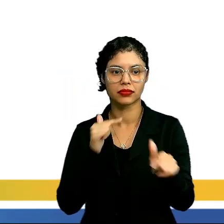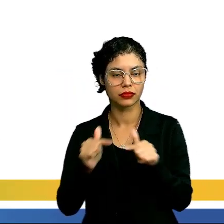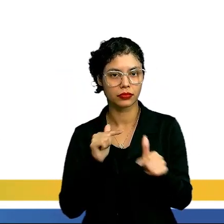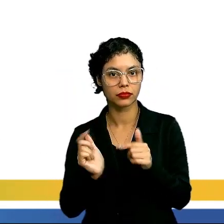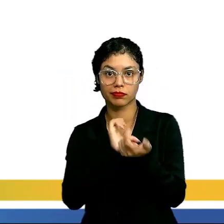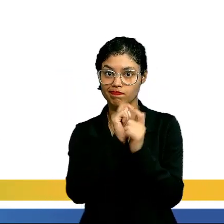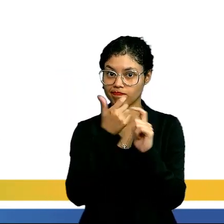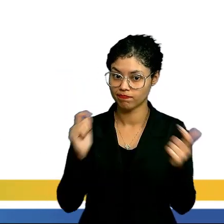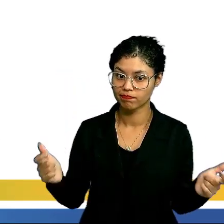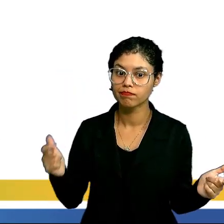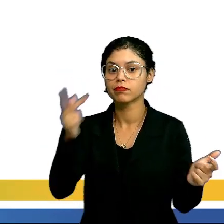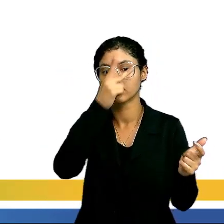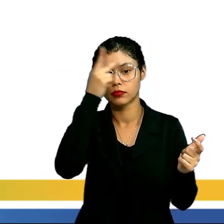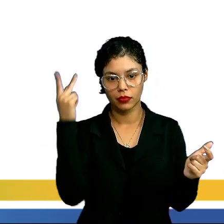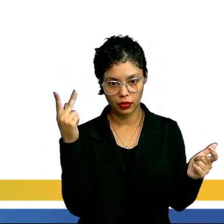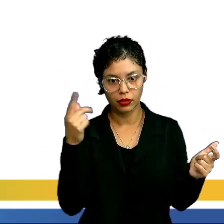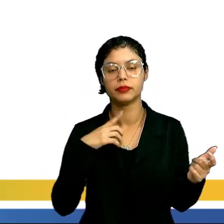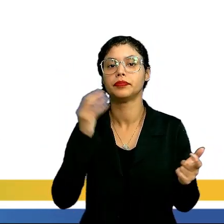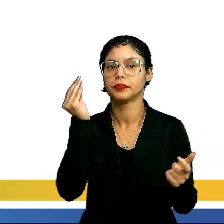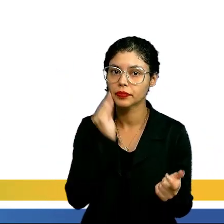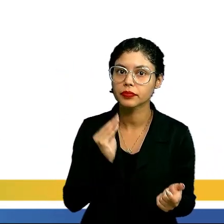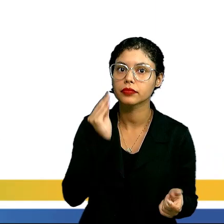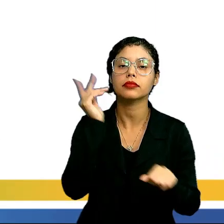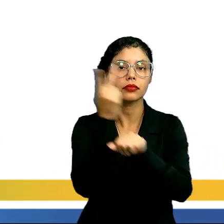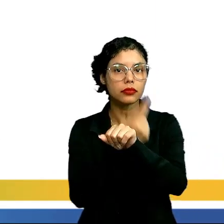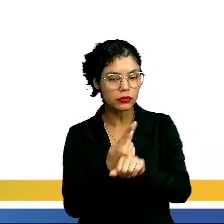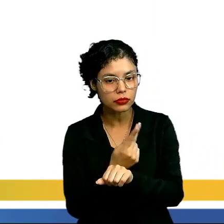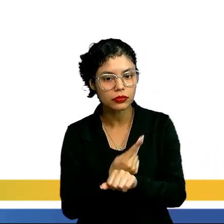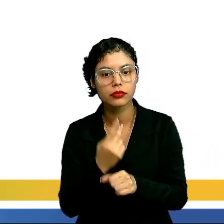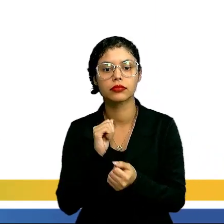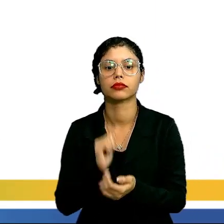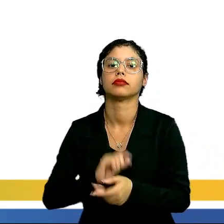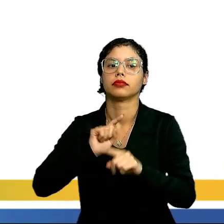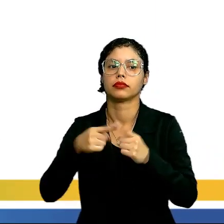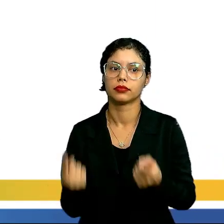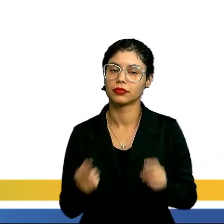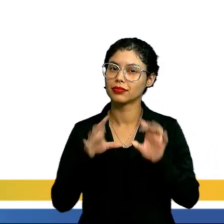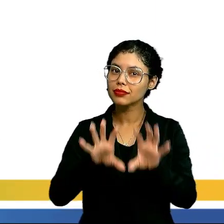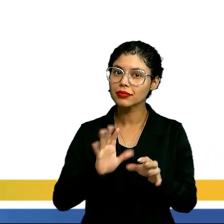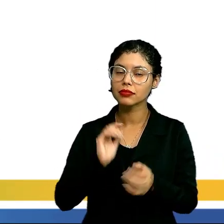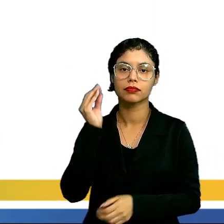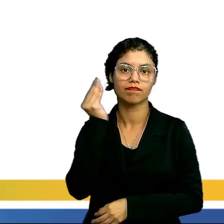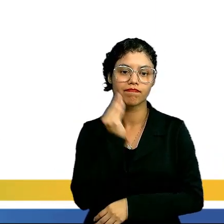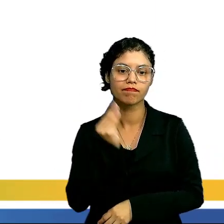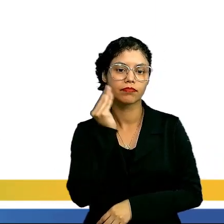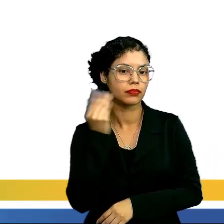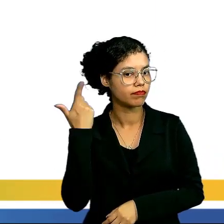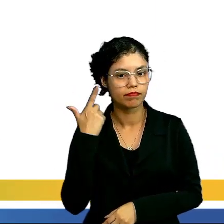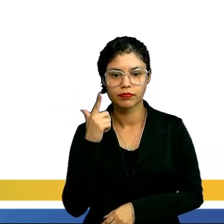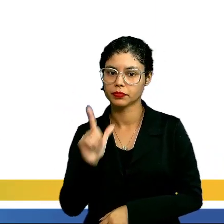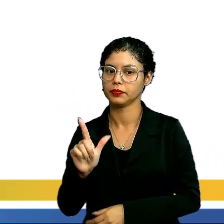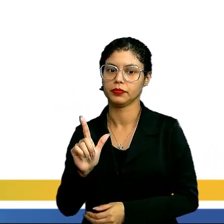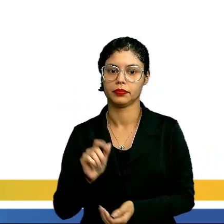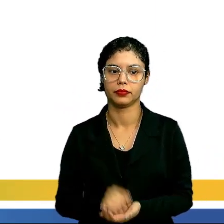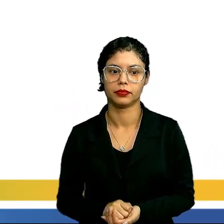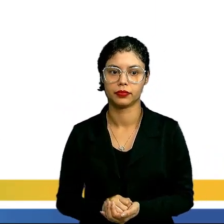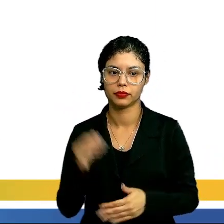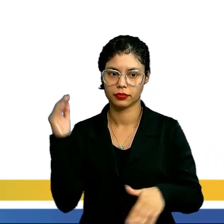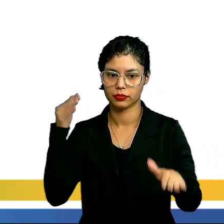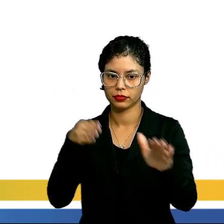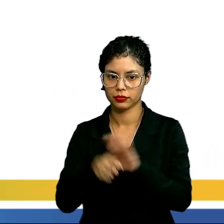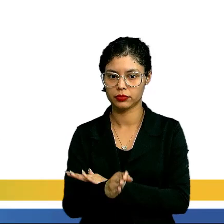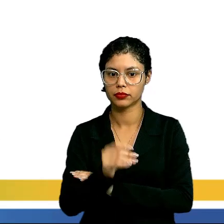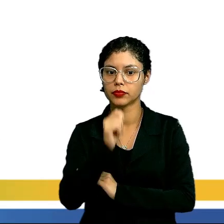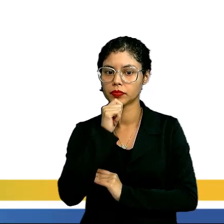que é altíssimo, as pessoas, às vezes, elas procuram um emprego, mas, assim, de tanto tentarem e não conseguirem, elas